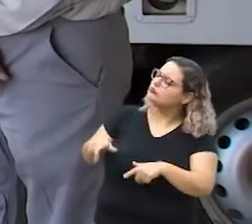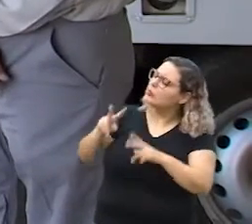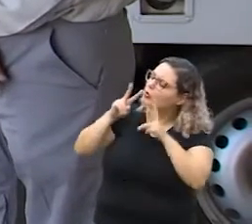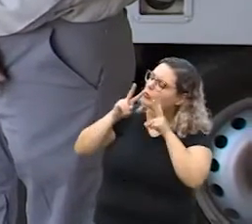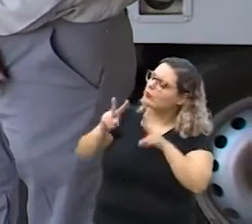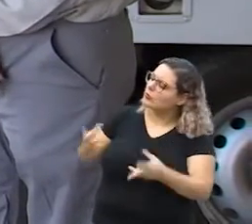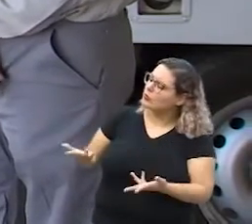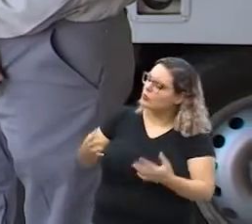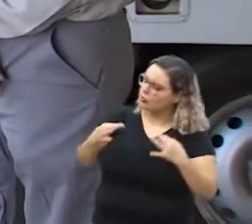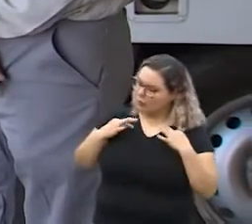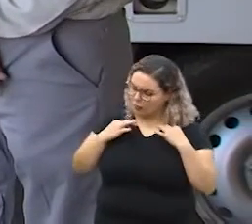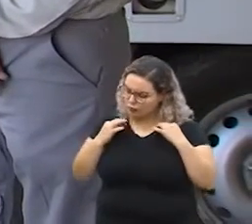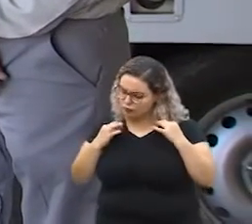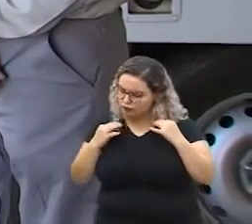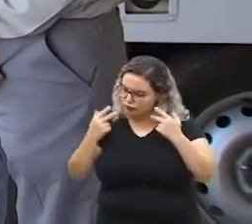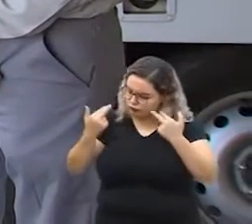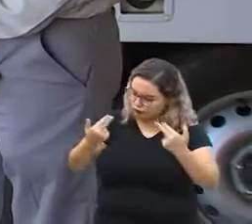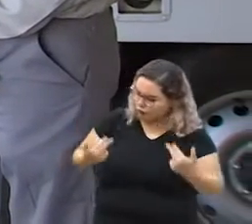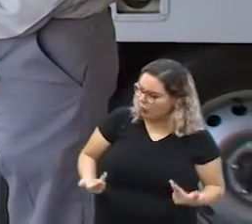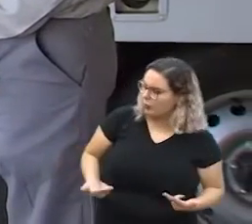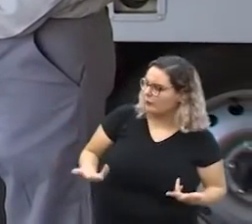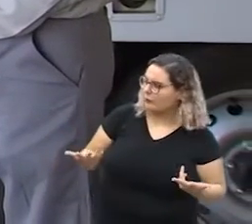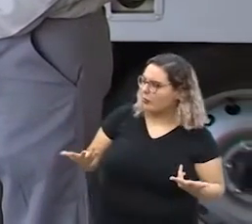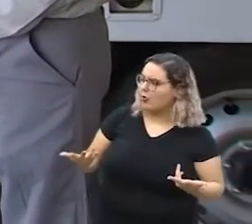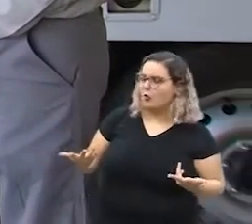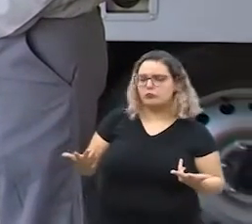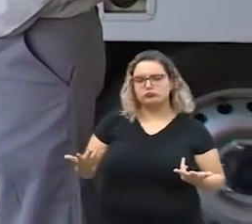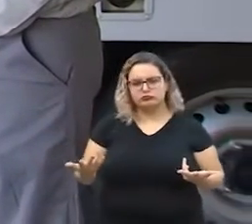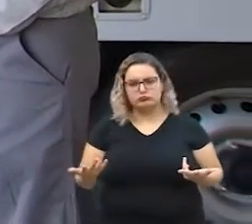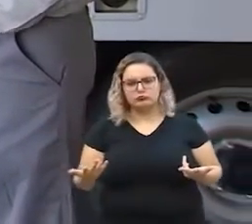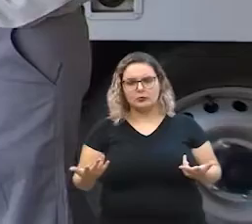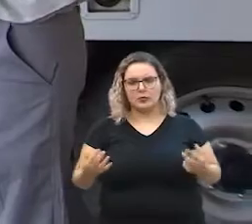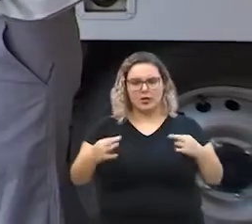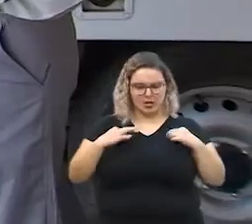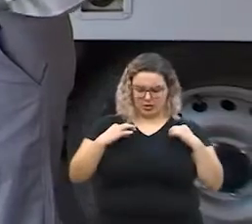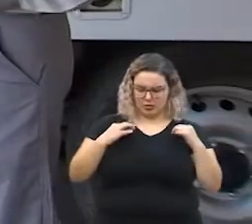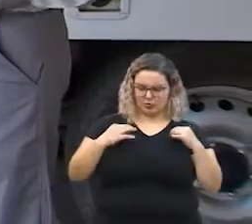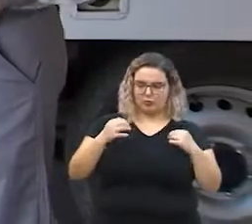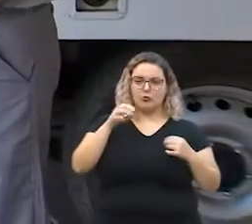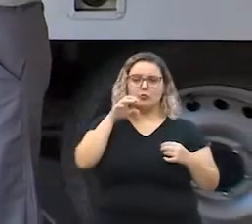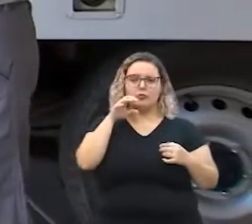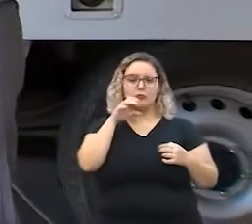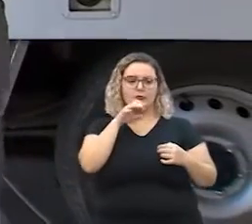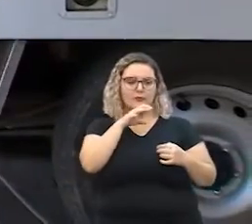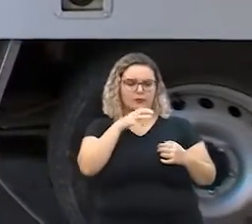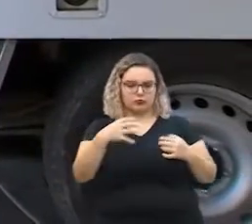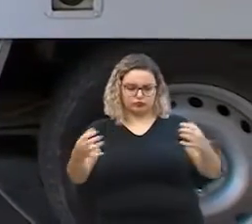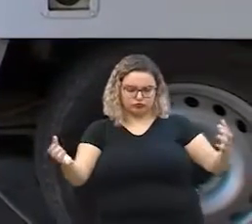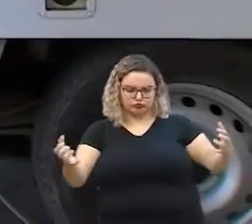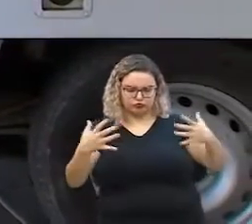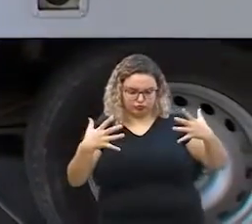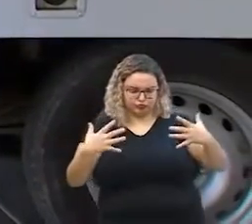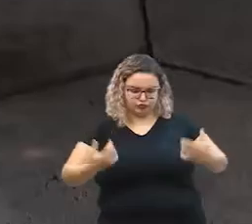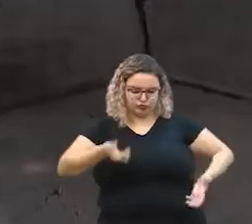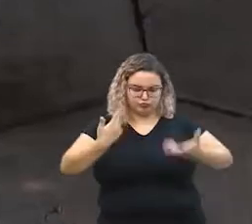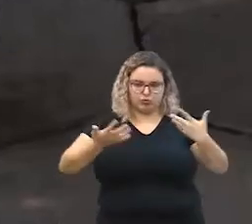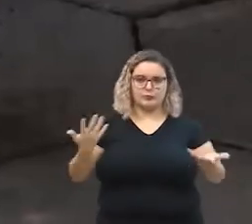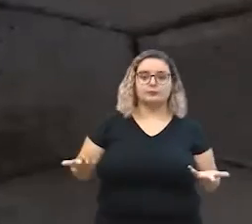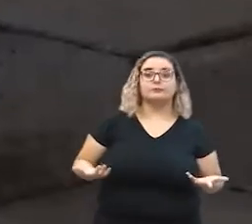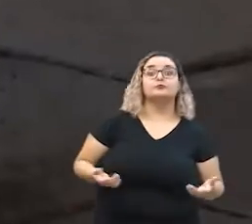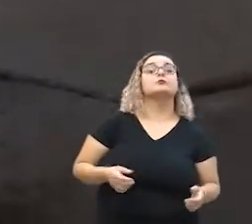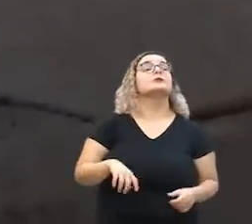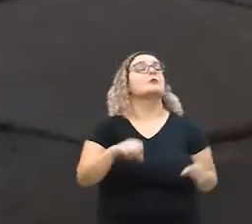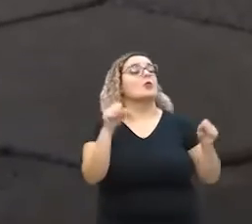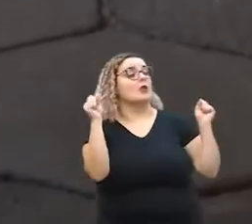um uniforme. Por acaso, é anti-chama isso daí, ô Thiago? Isso, André. Esse uniforme nosso, ele é um uniforme